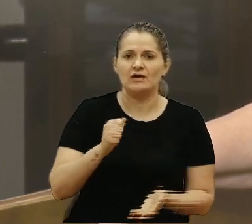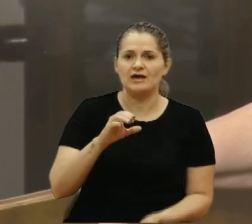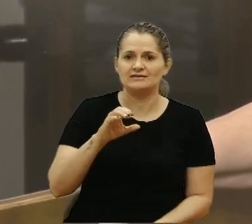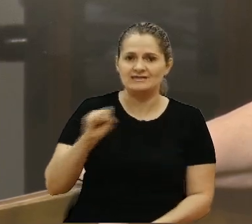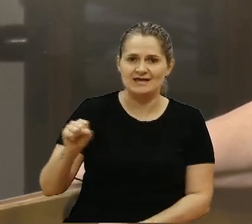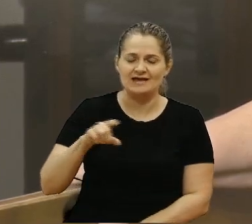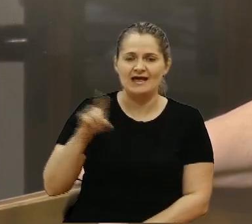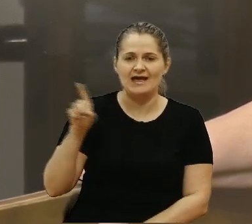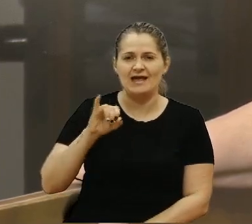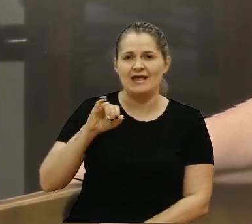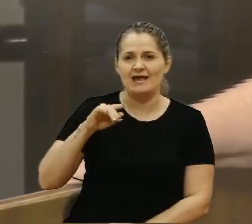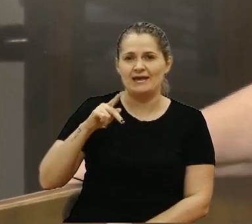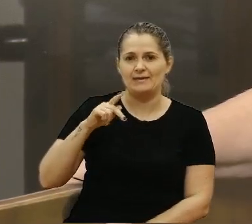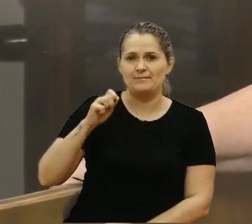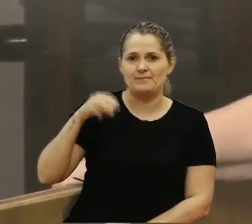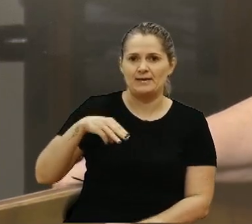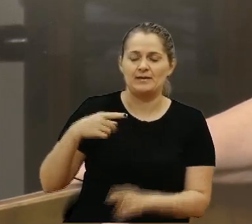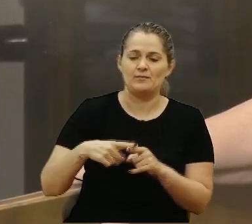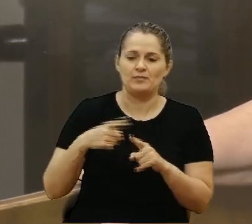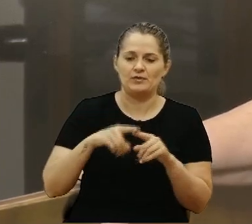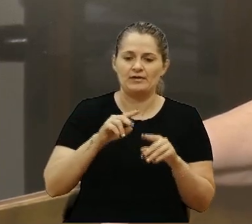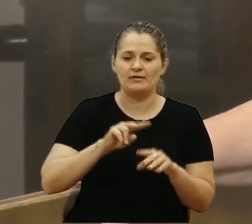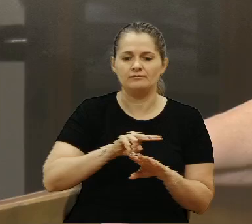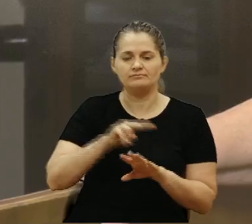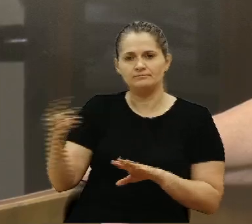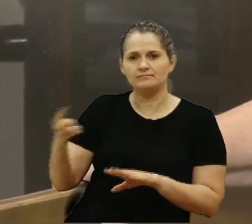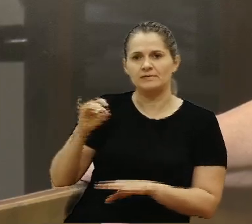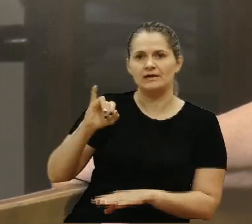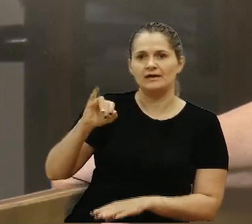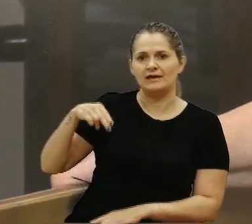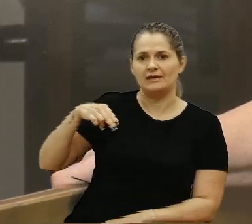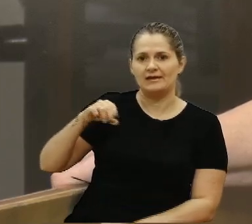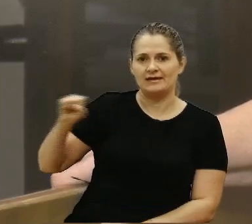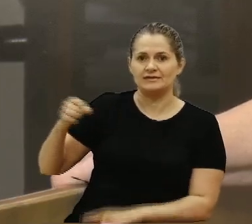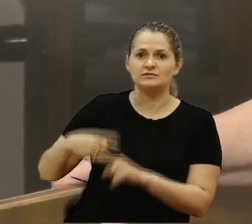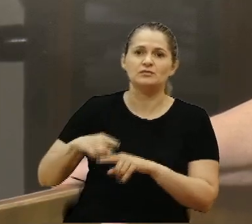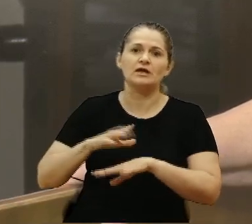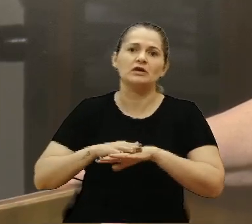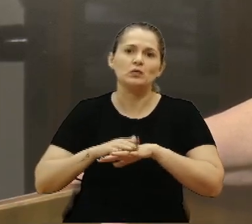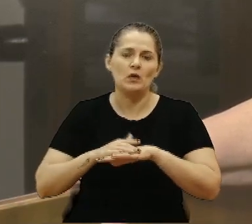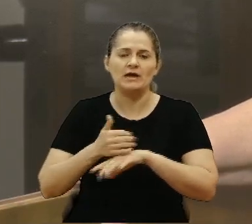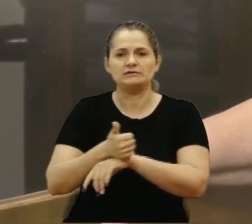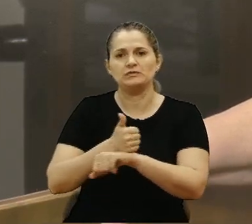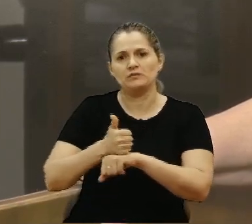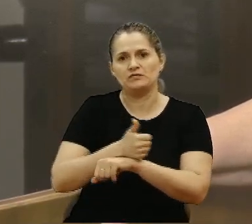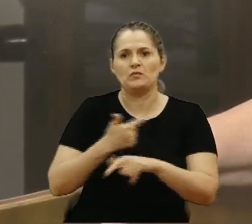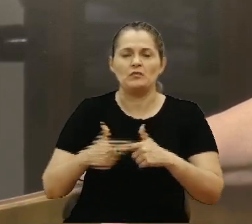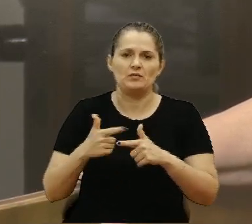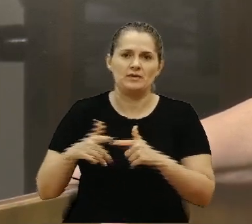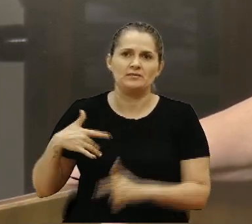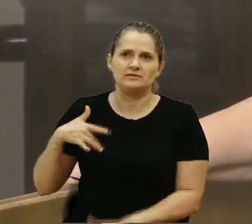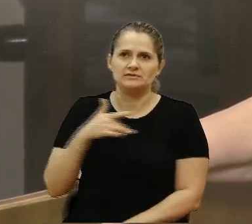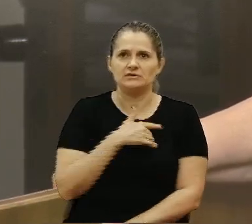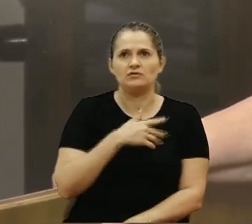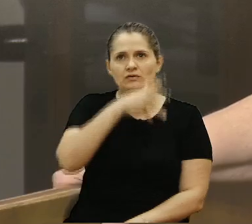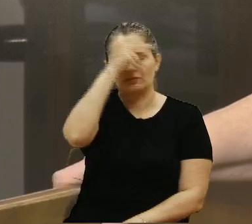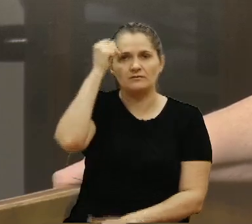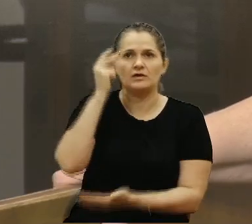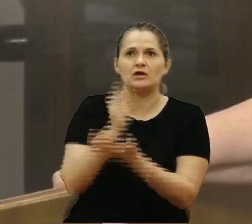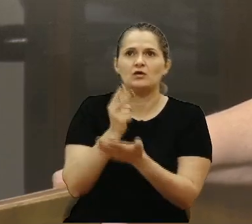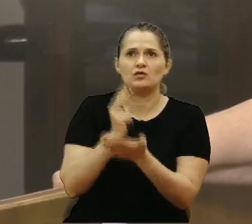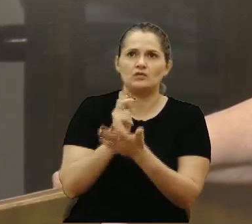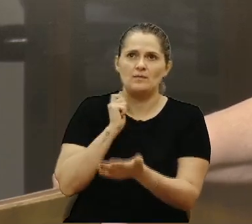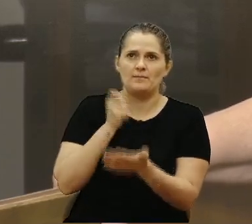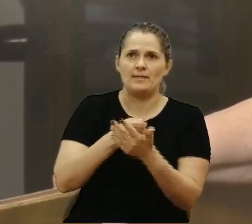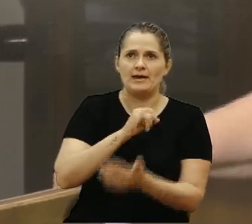Prefeitura, quando eles forem para o INSS por doenças profissionais ou por problemas de saúde, a Prefeitura continuará pagando o vínculo do IPAM